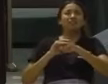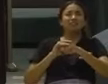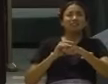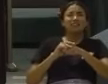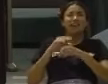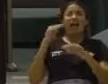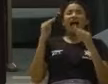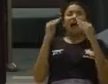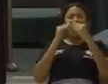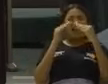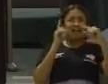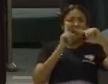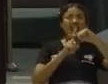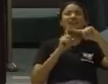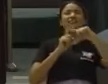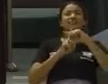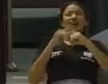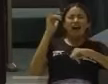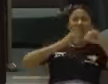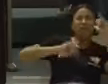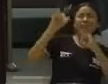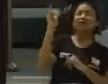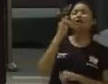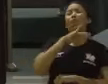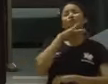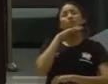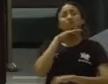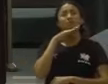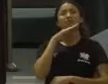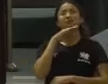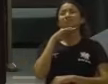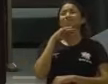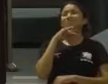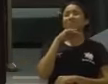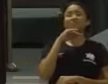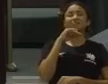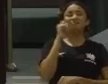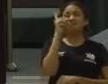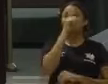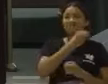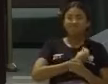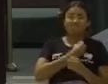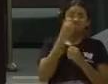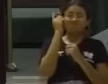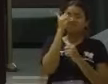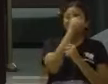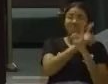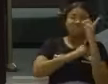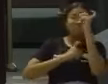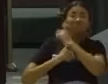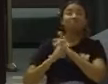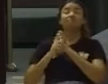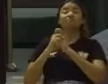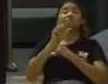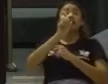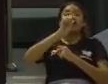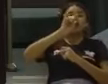tudo contrário a nós. e 18 de